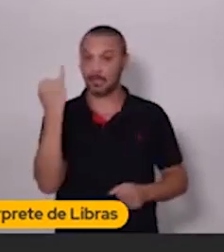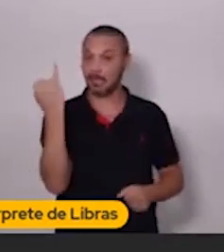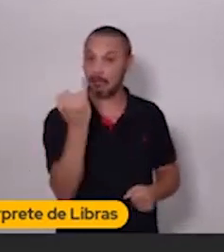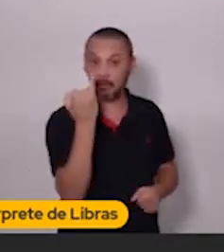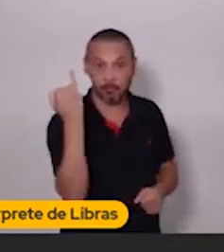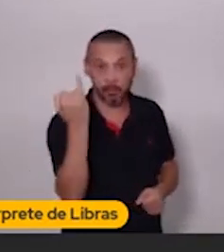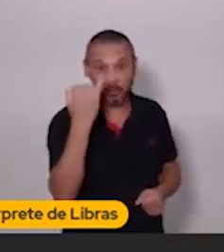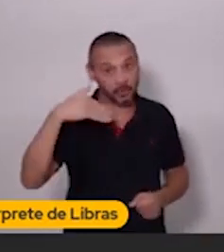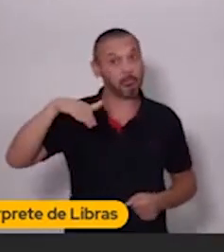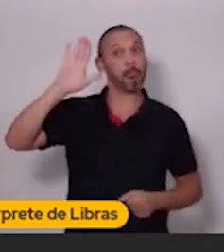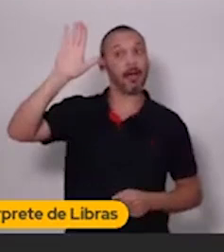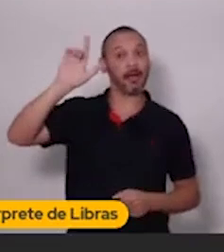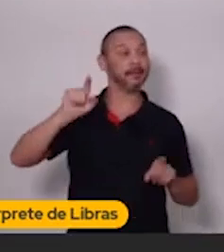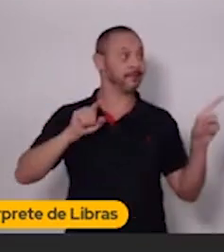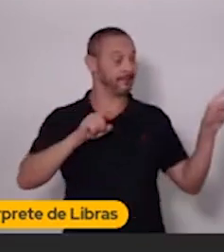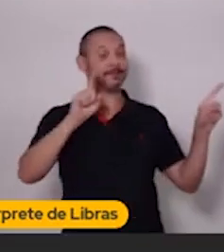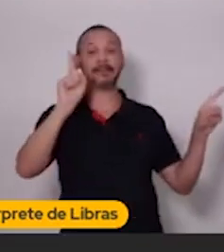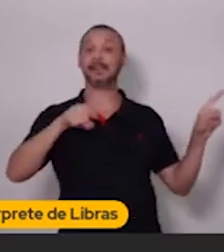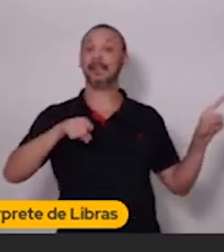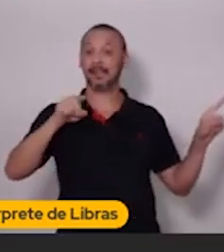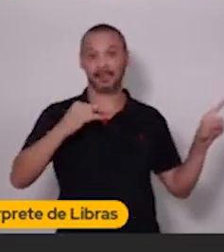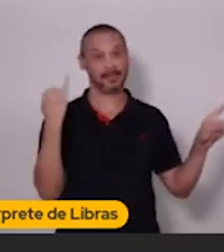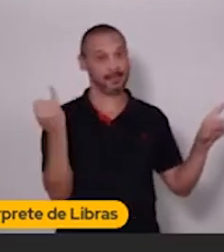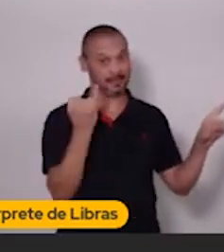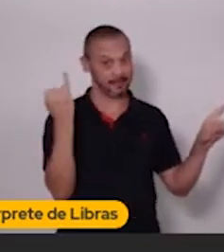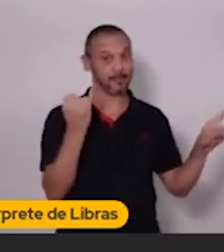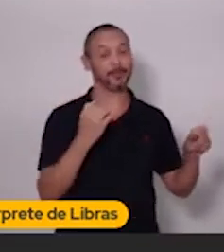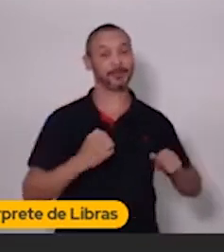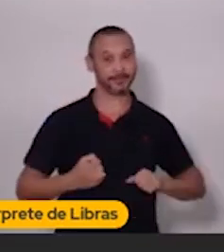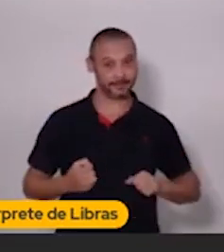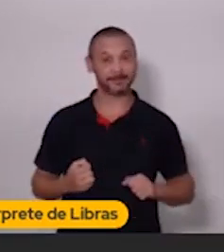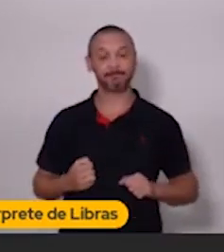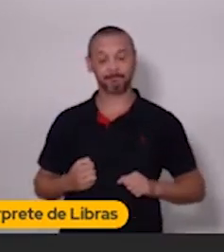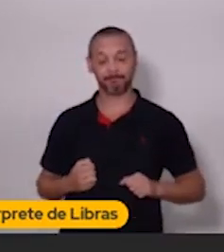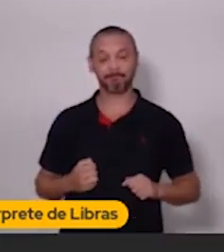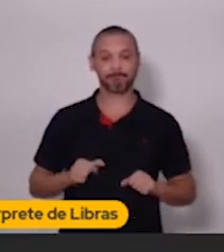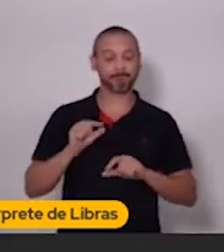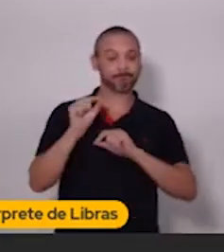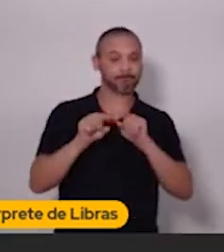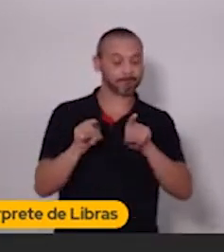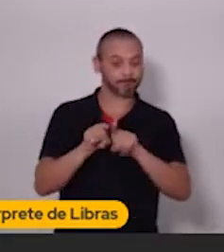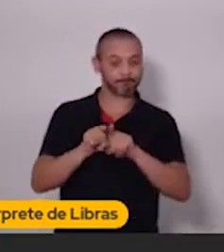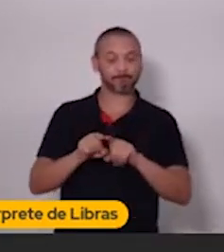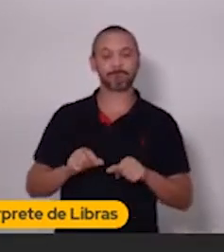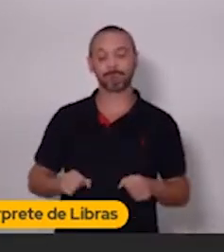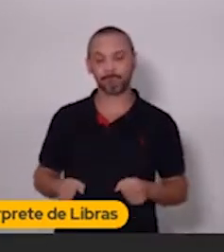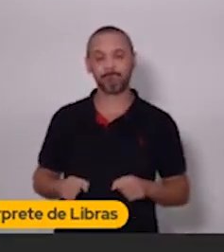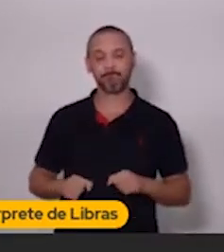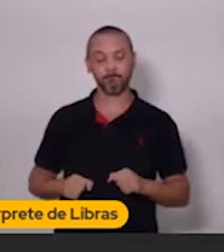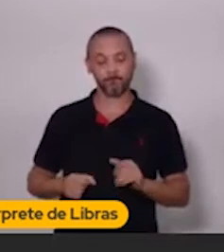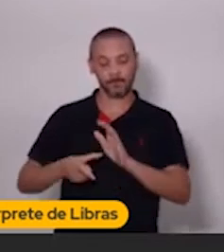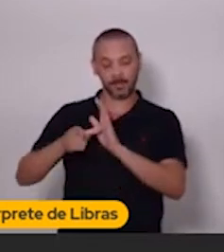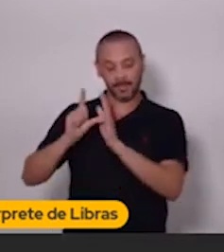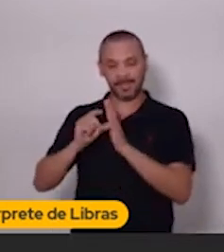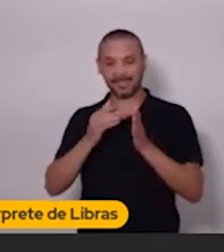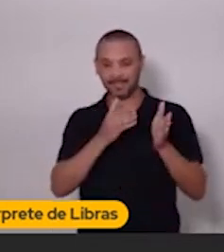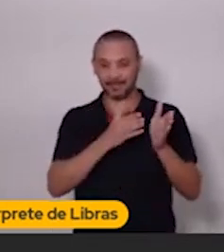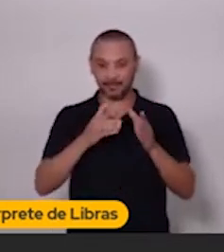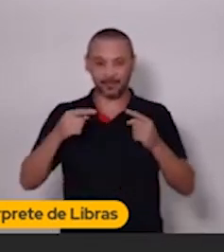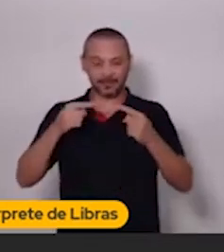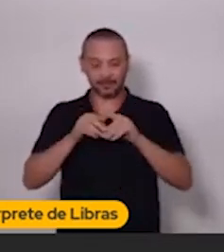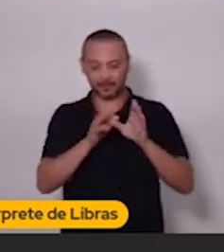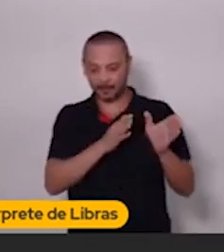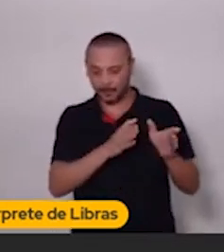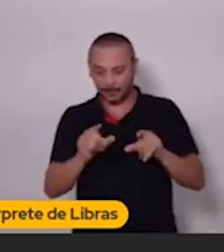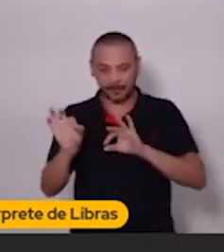importante de um ciclo de produção, do ciclo de produção. A pré-produção é um processo muito extenso, né,